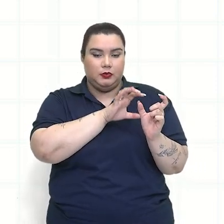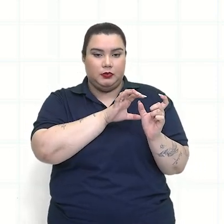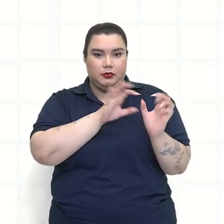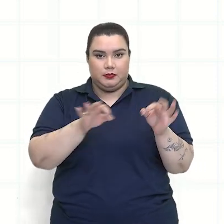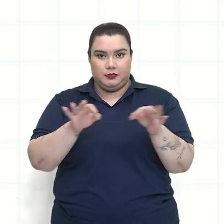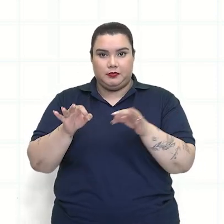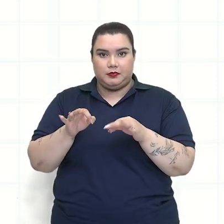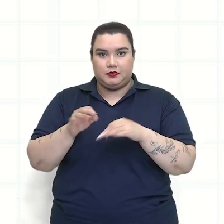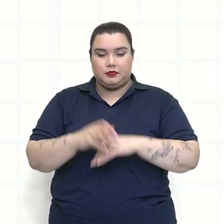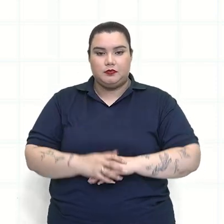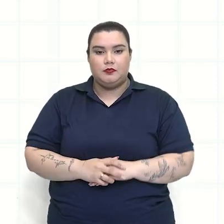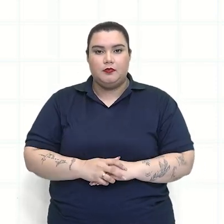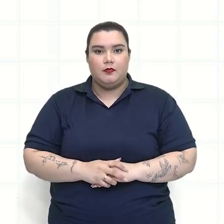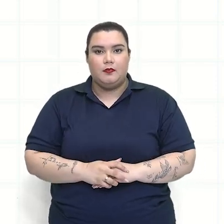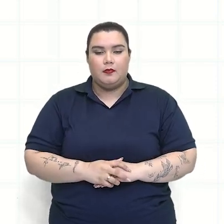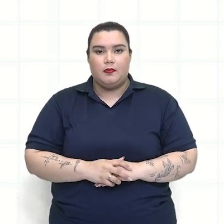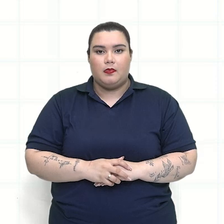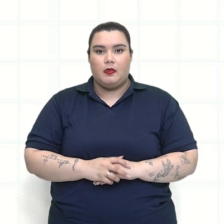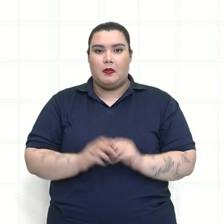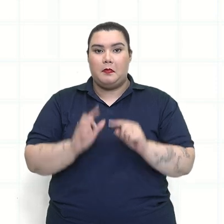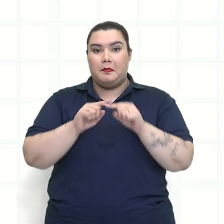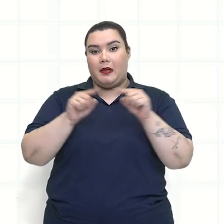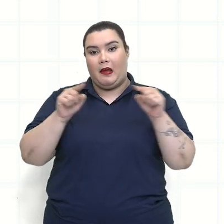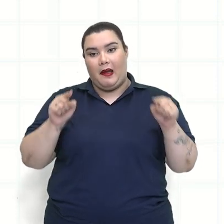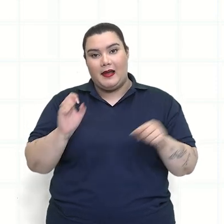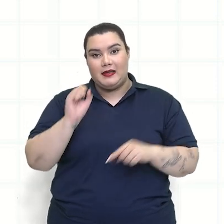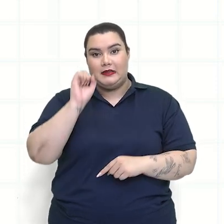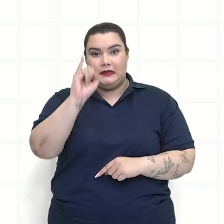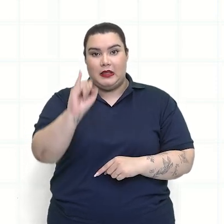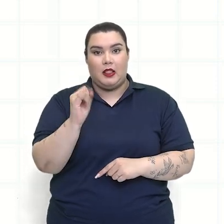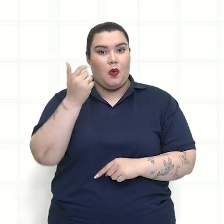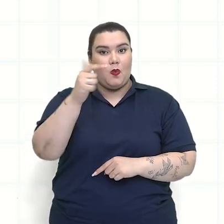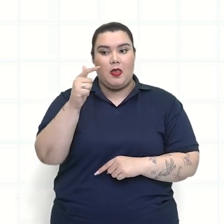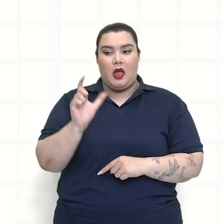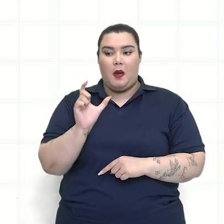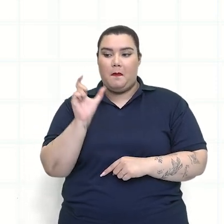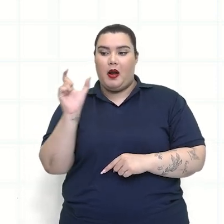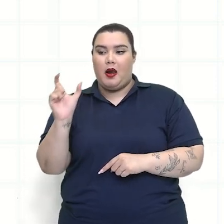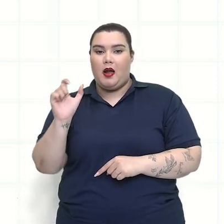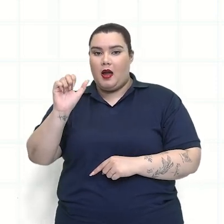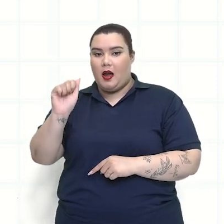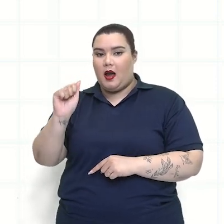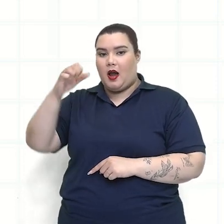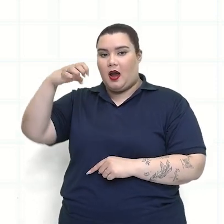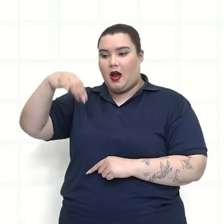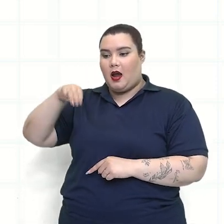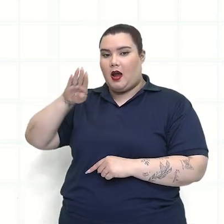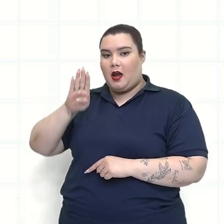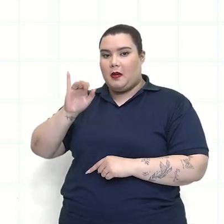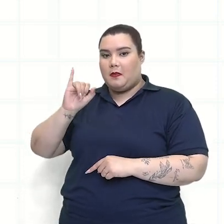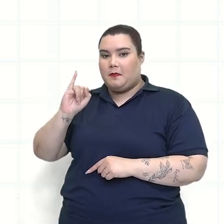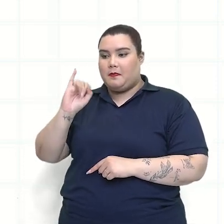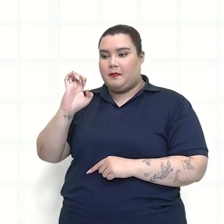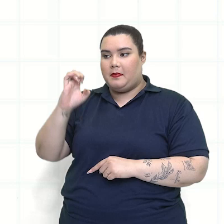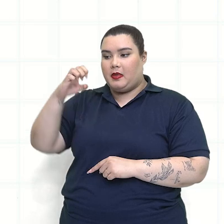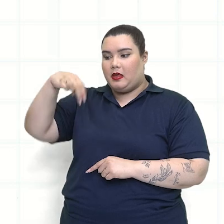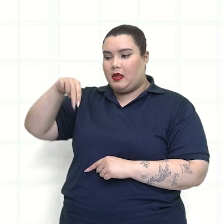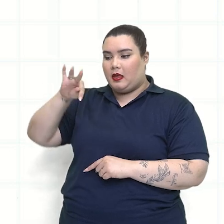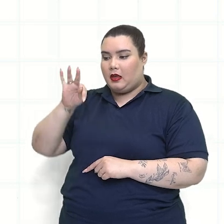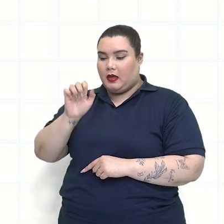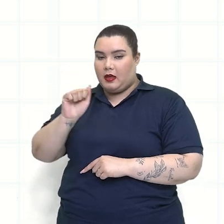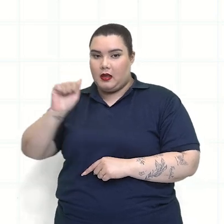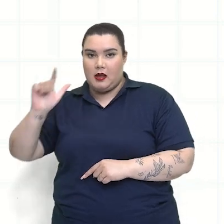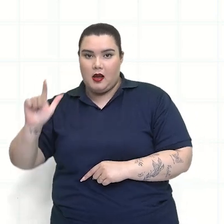denotativo. Né? Mas se não fosse essa palavra aqui, né, que indicasse, né, que